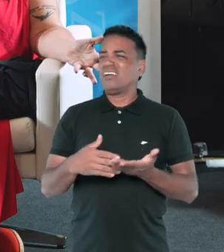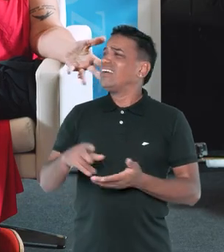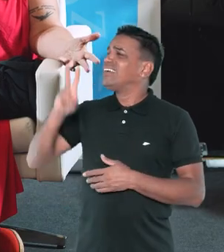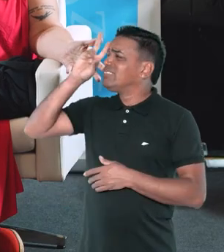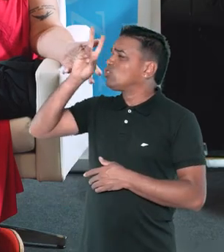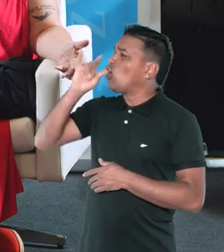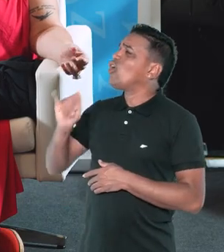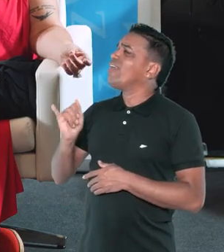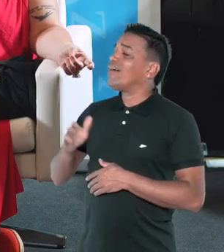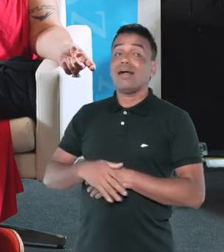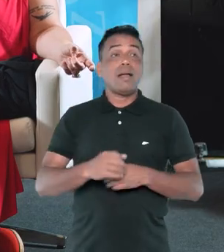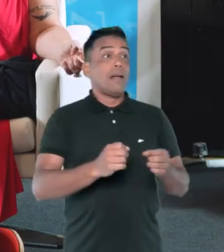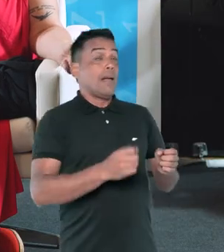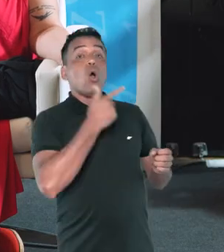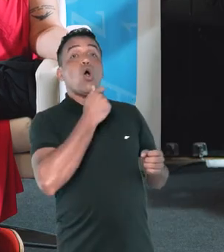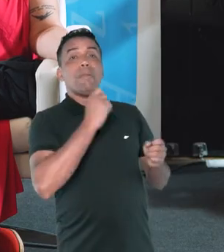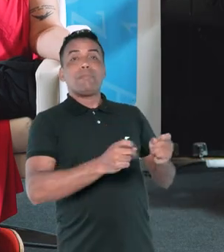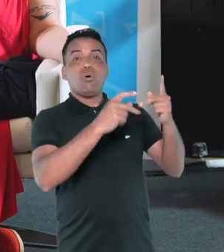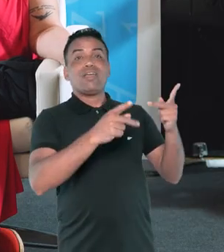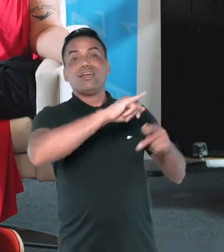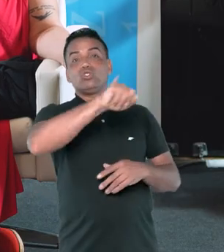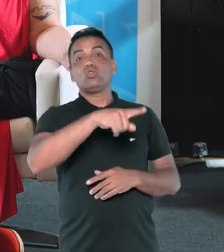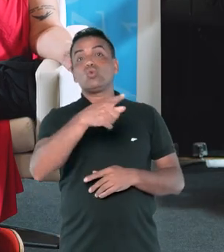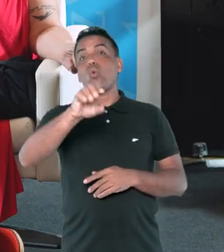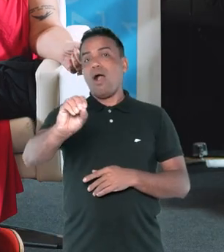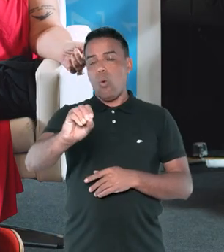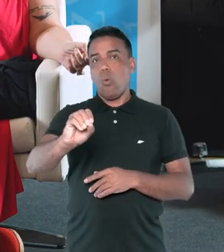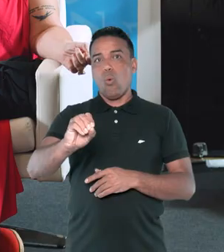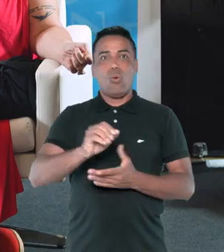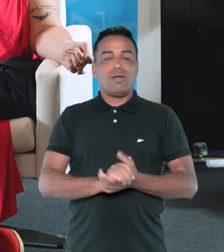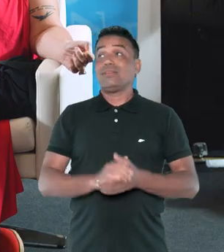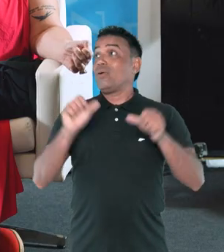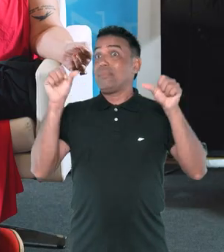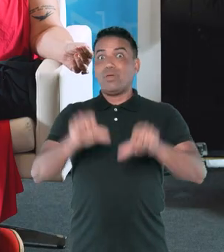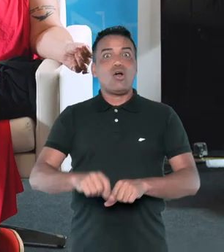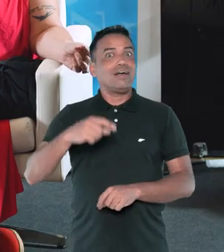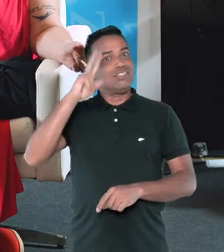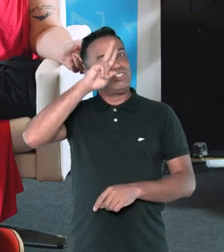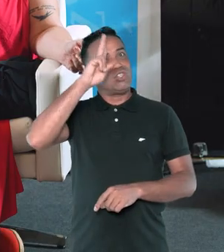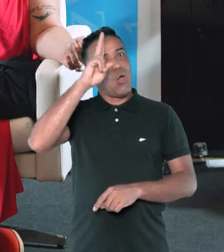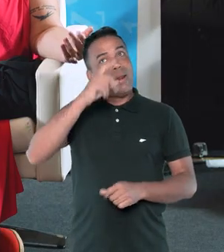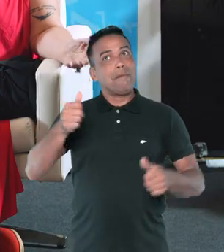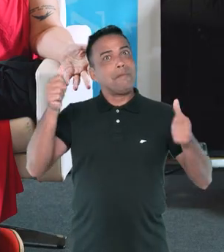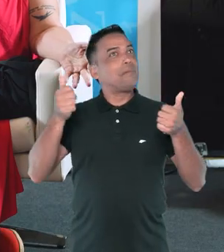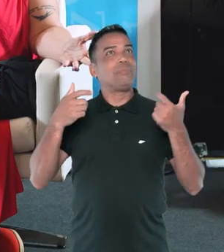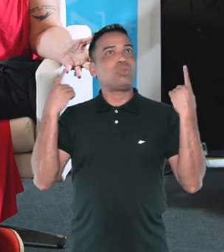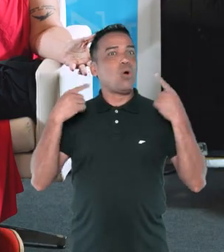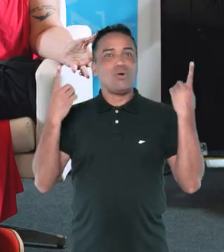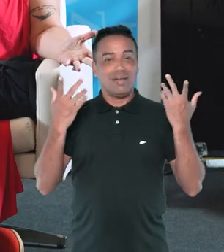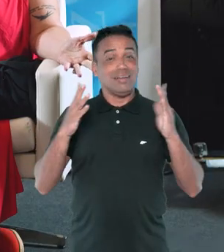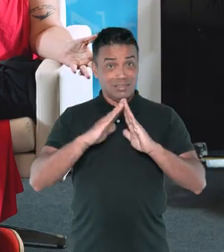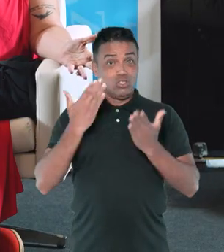história Era o Pipoqueiro João. A história era muito louca, era pior. Essa escola